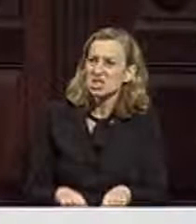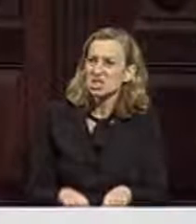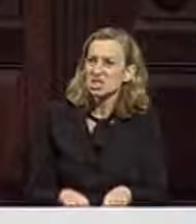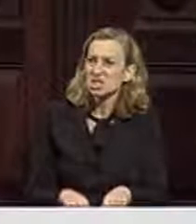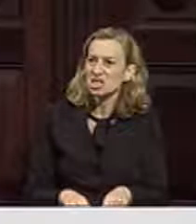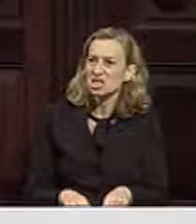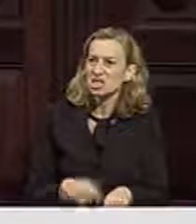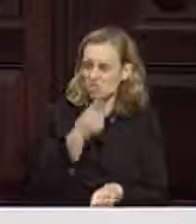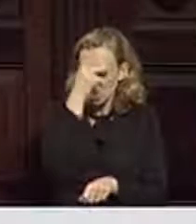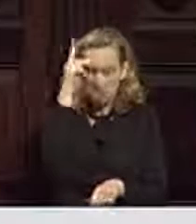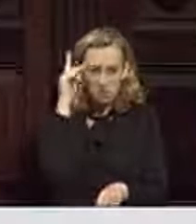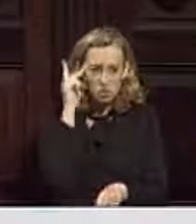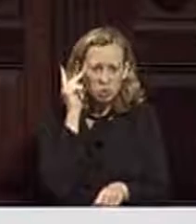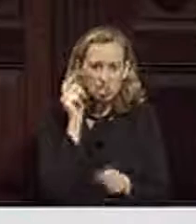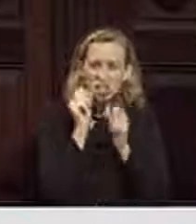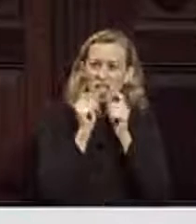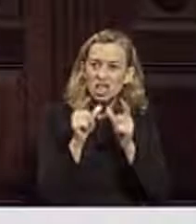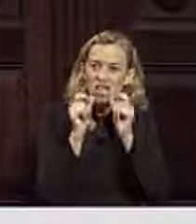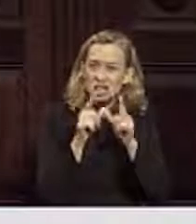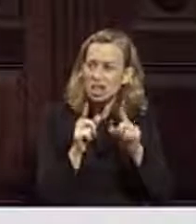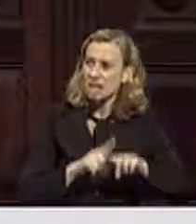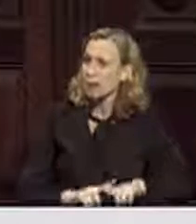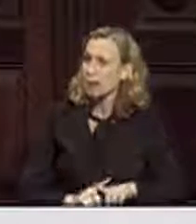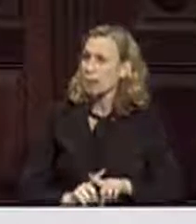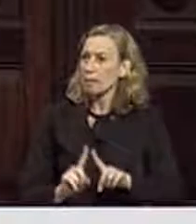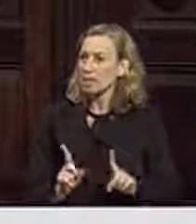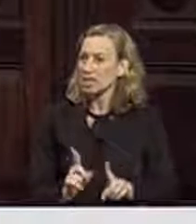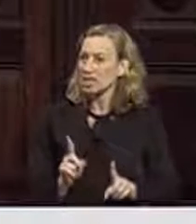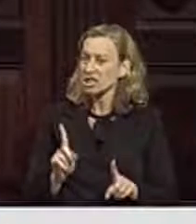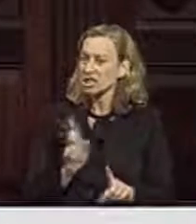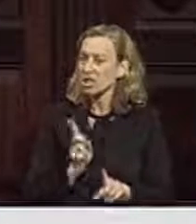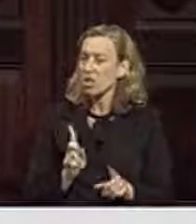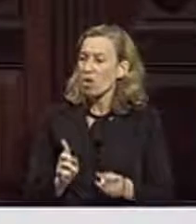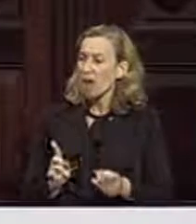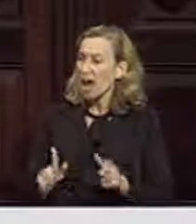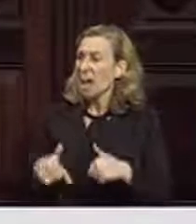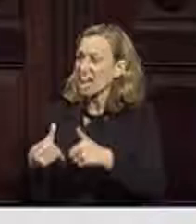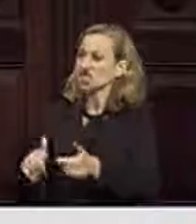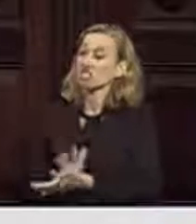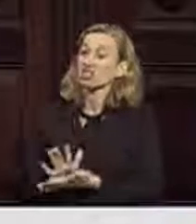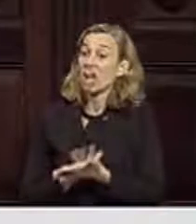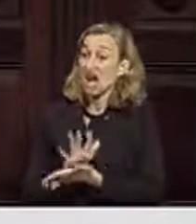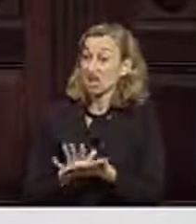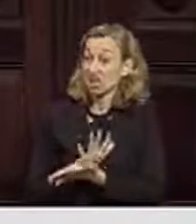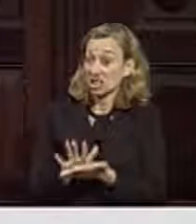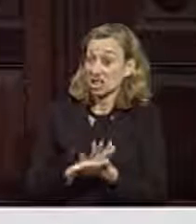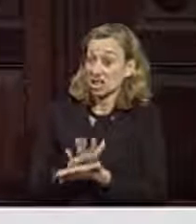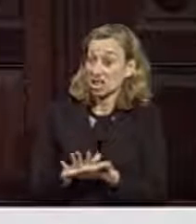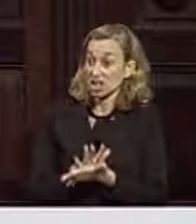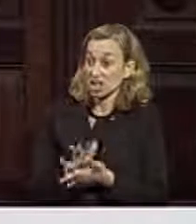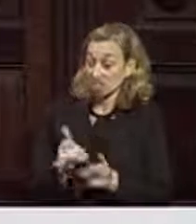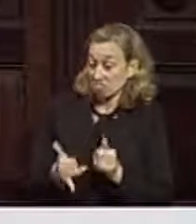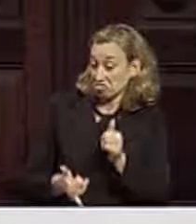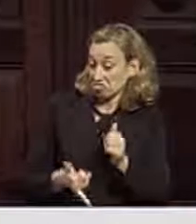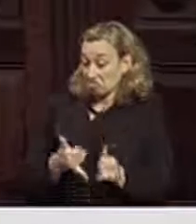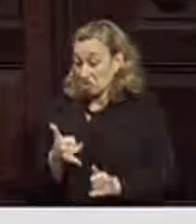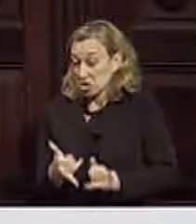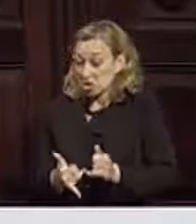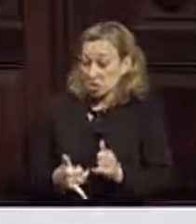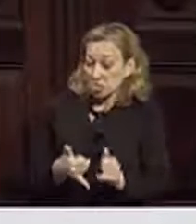seu sapato, seja de salto alto ou no seu sapato feito com couro de quem defende a